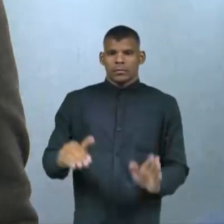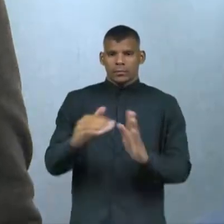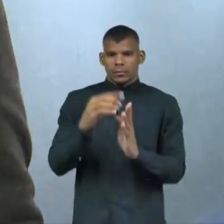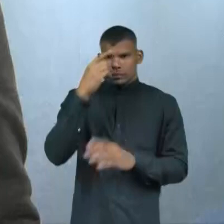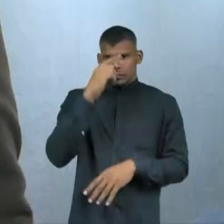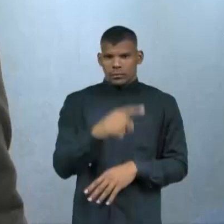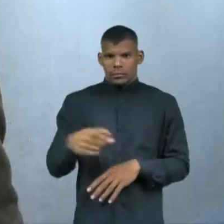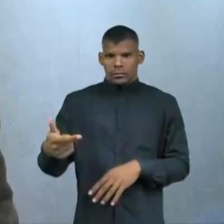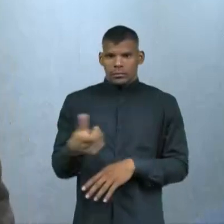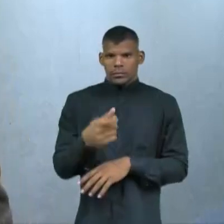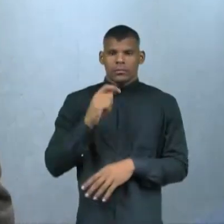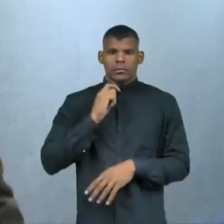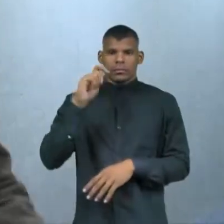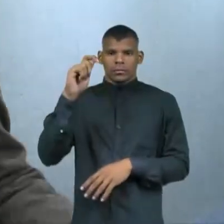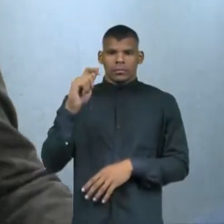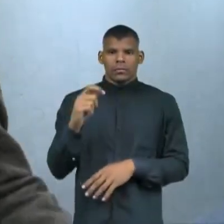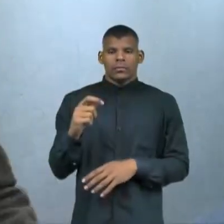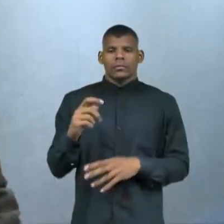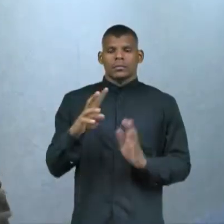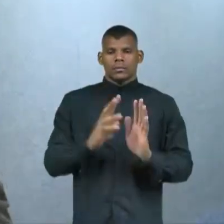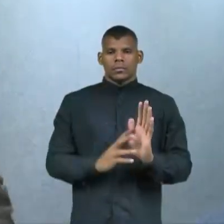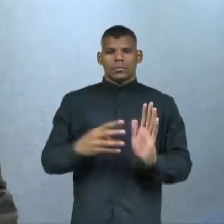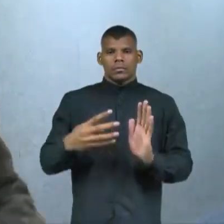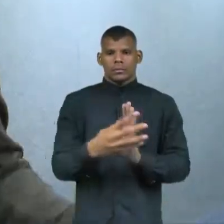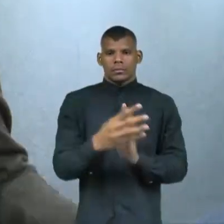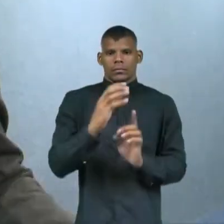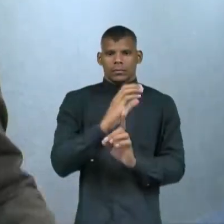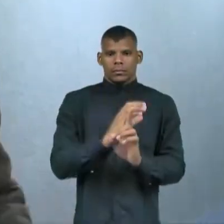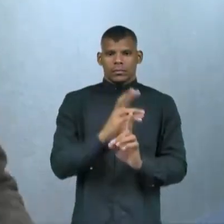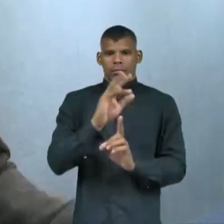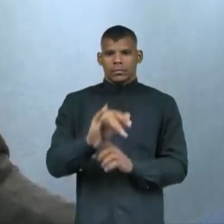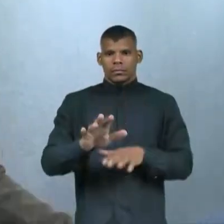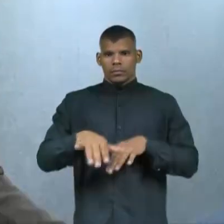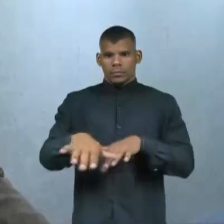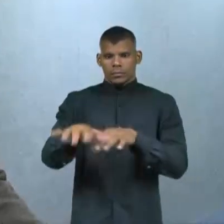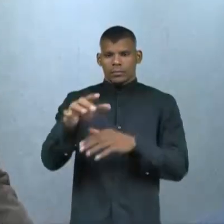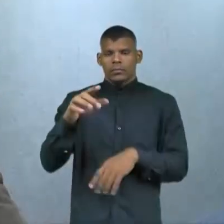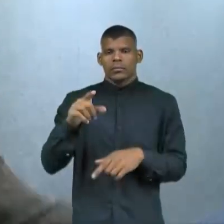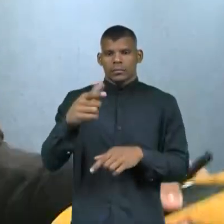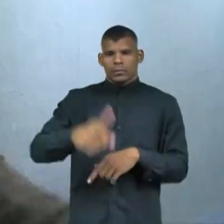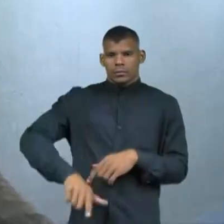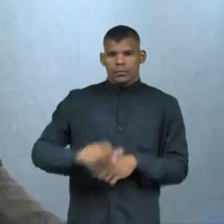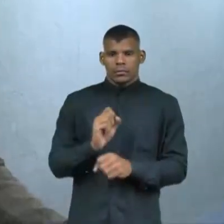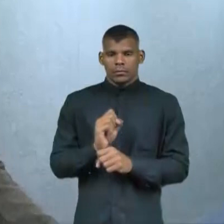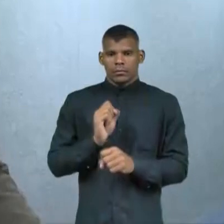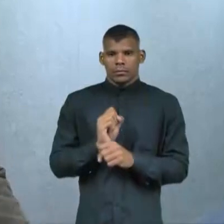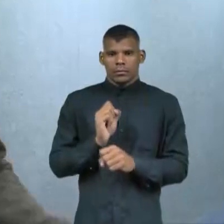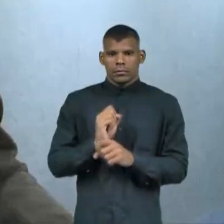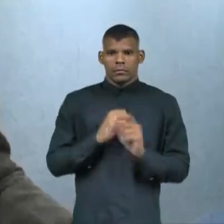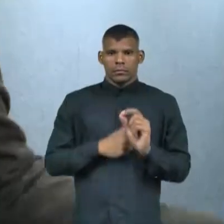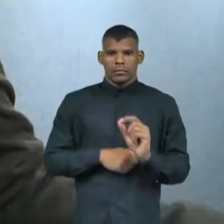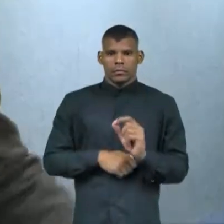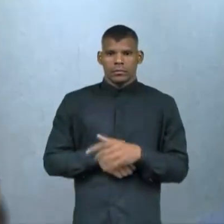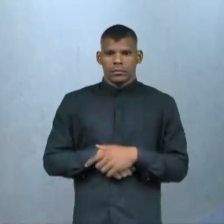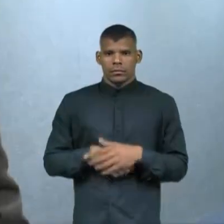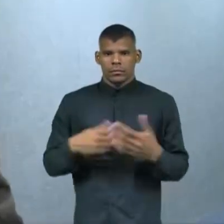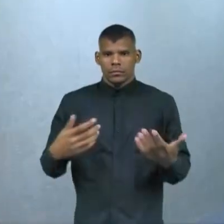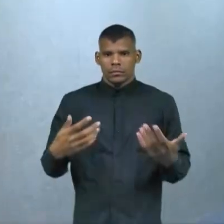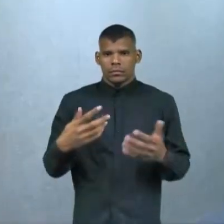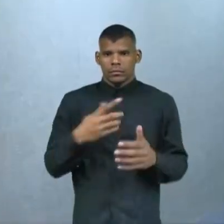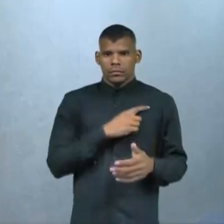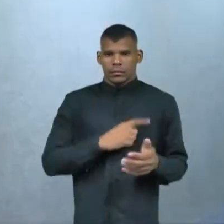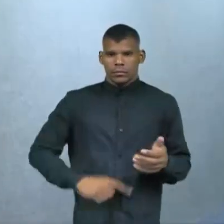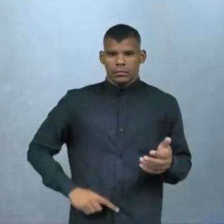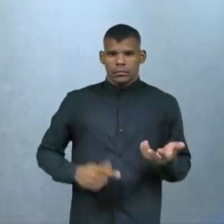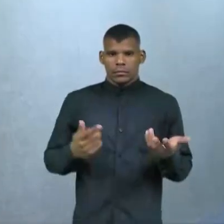abril, seguindo o calendário nacional, estaremos novamente nas ruas. Até lá, esperamos fazer mobilizações, esperamos que o governo